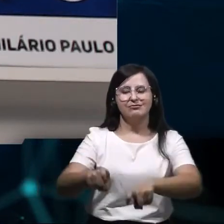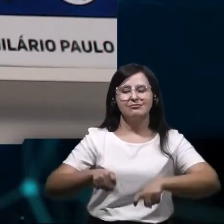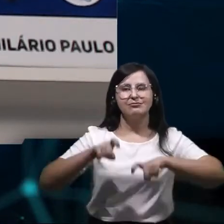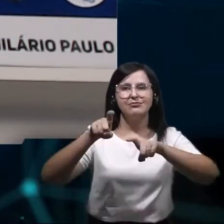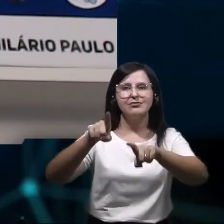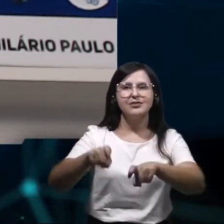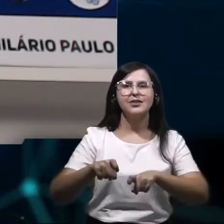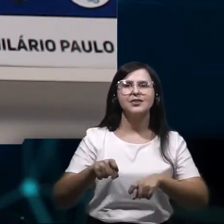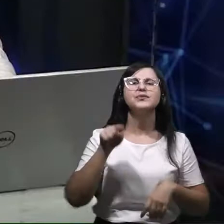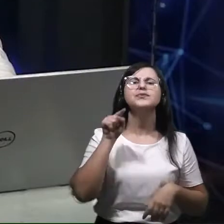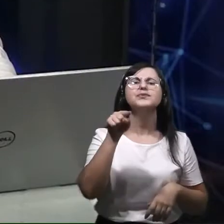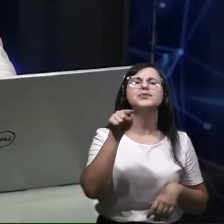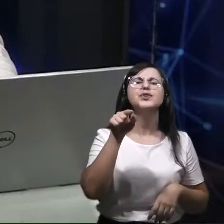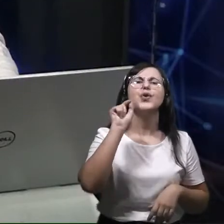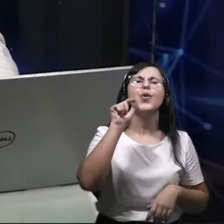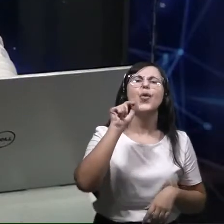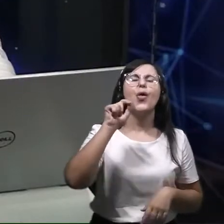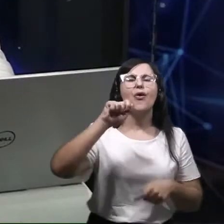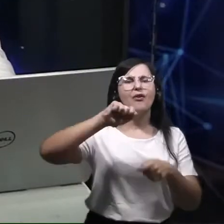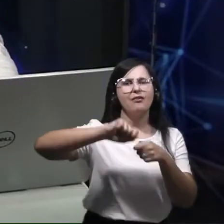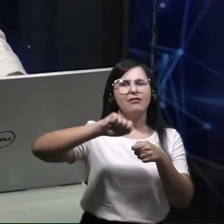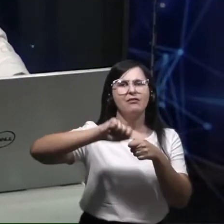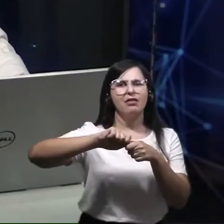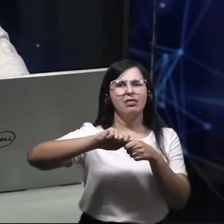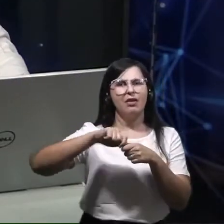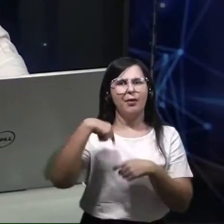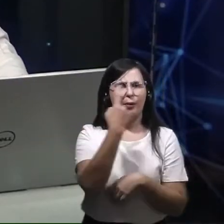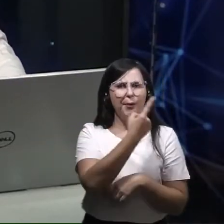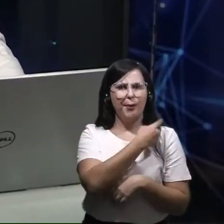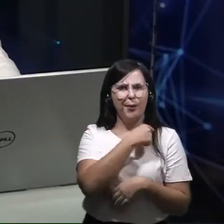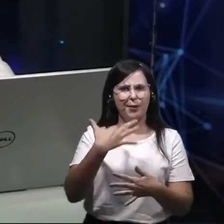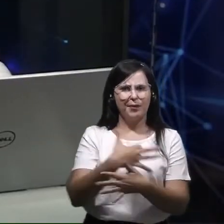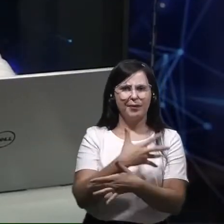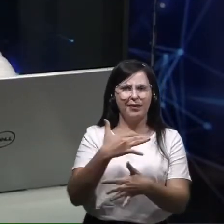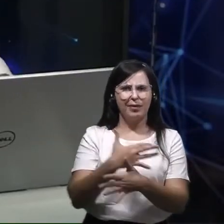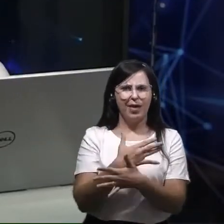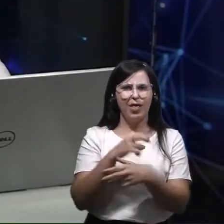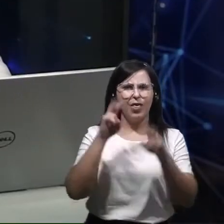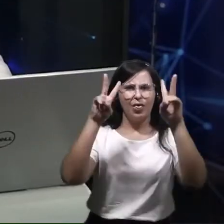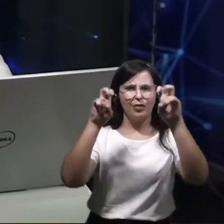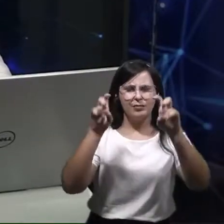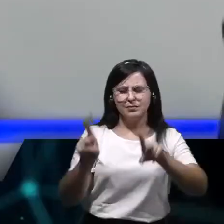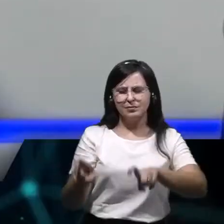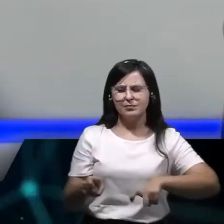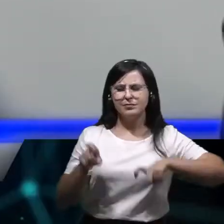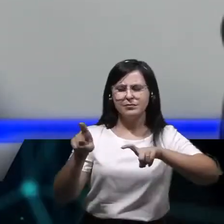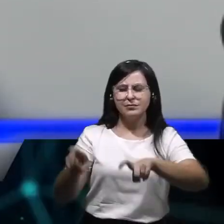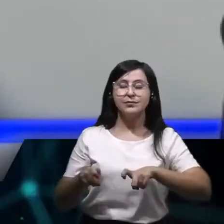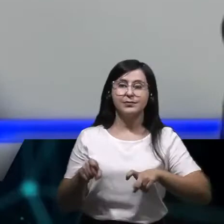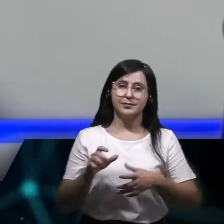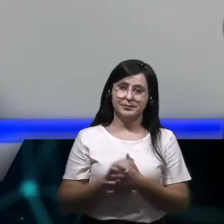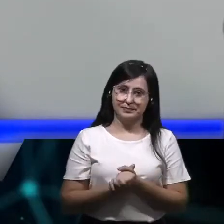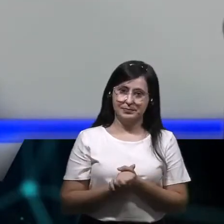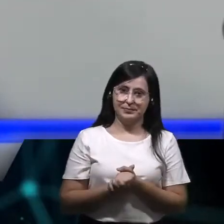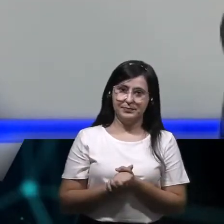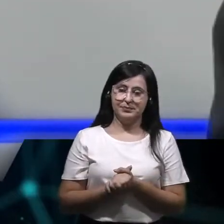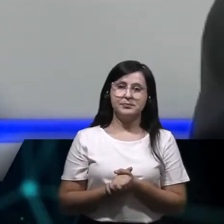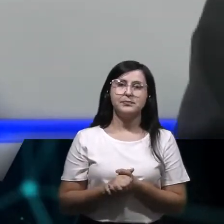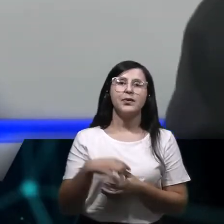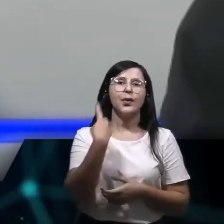agrícola para o nosso município. O candidato Rubinho Nunes tem 1 minuto e 30 segundos para a resposta. Candidato, no